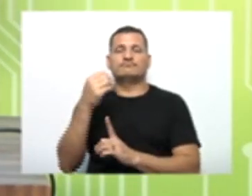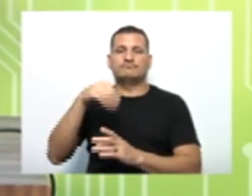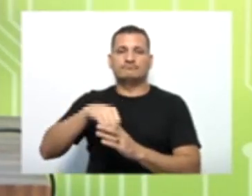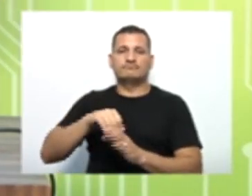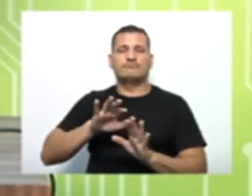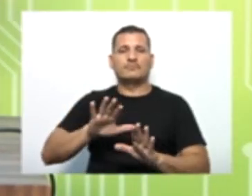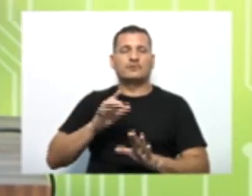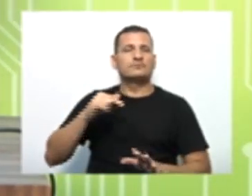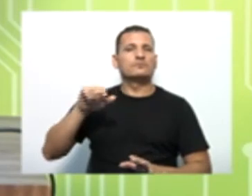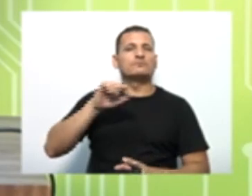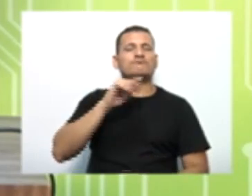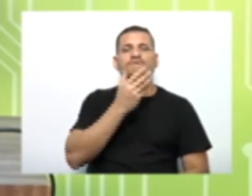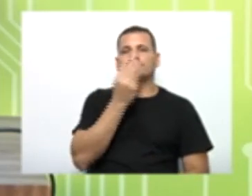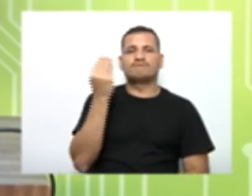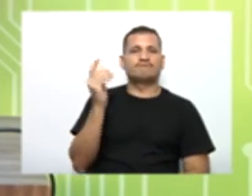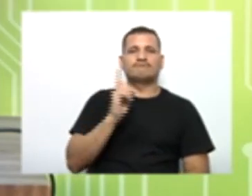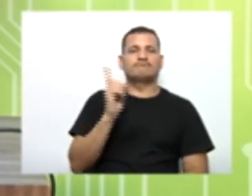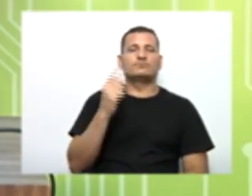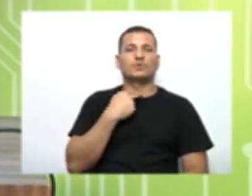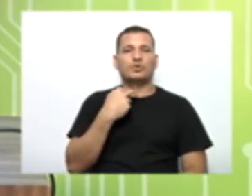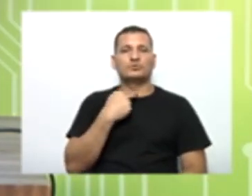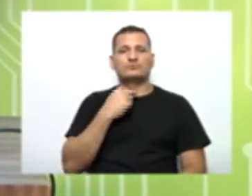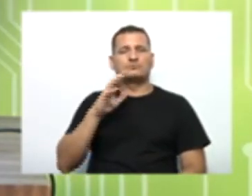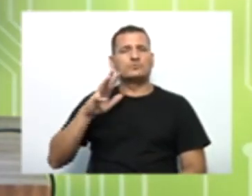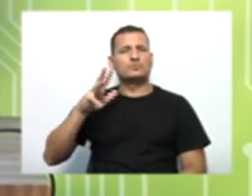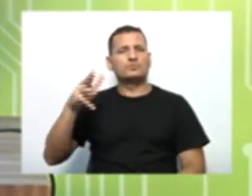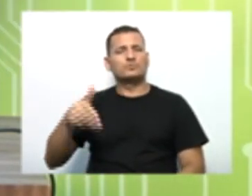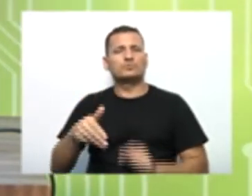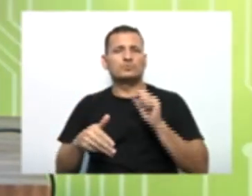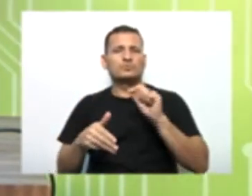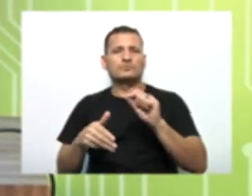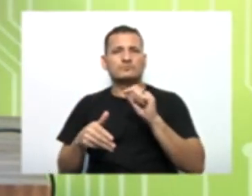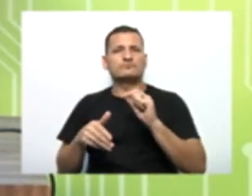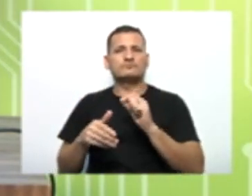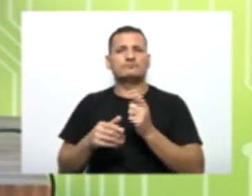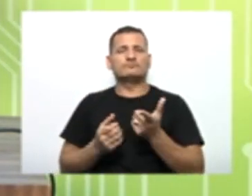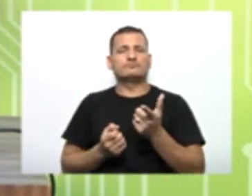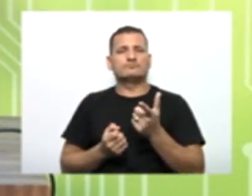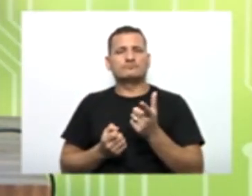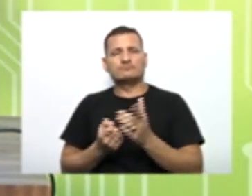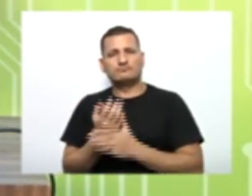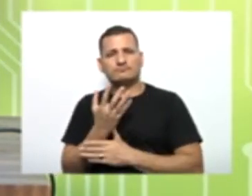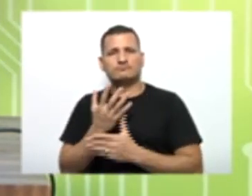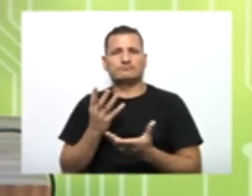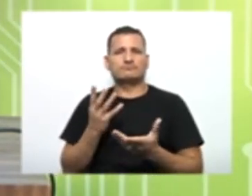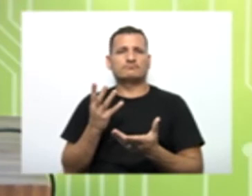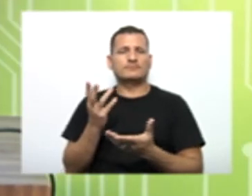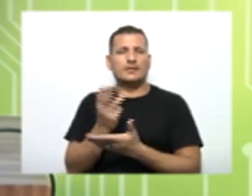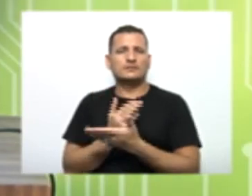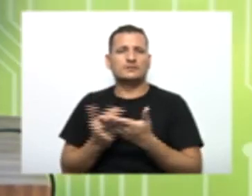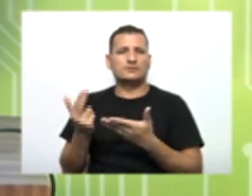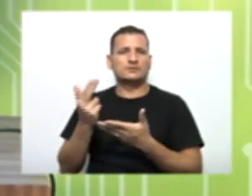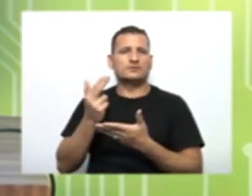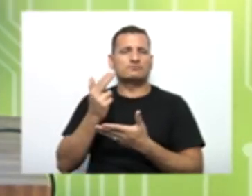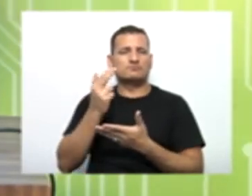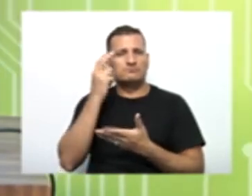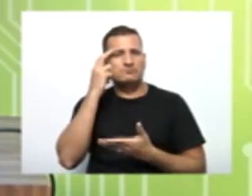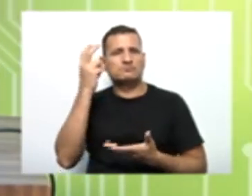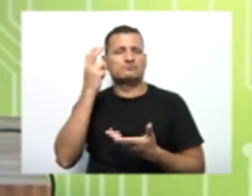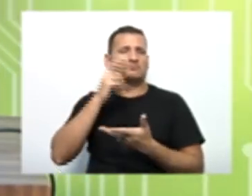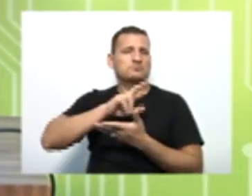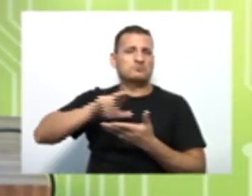étnico-raciais. Não é mesmo, professor Cássio? Isso, professor Wesley. Então, como a gente estava falando, pessoal, muitas coisas já foram feitas no Brasil. Nós ainda